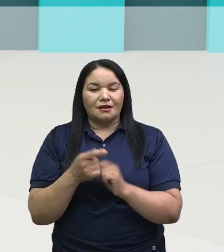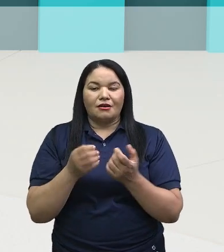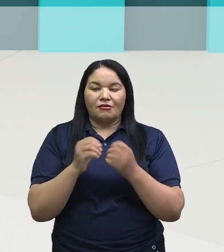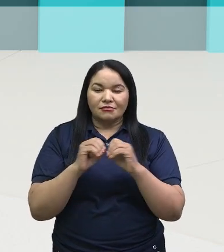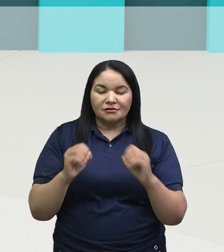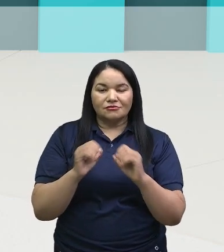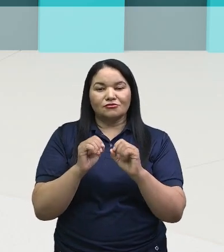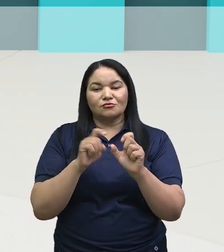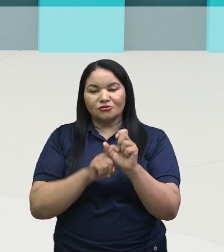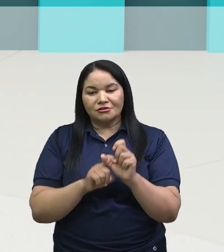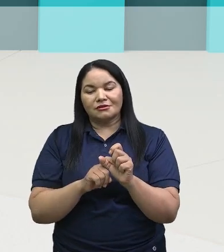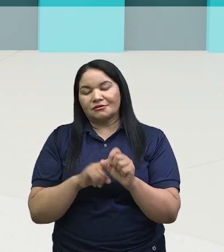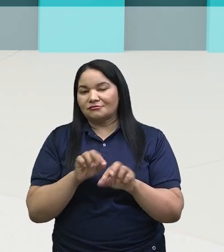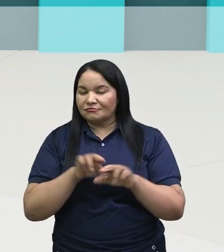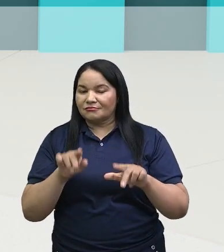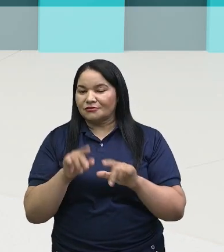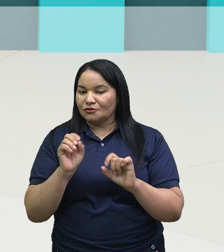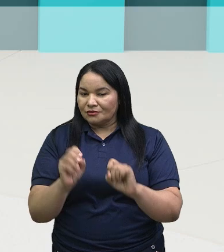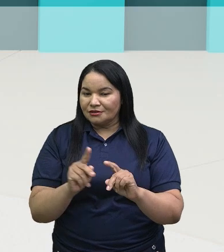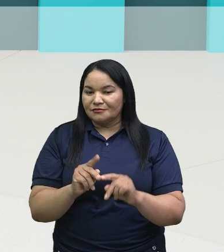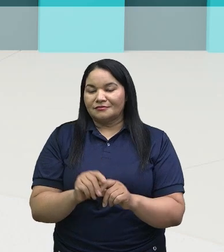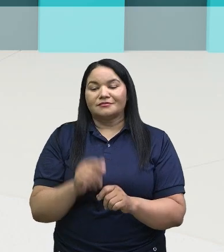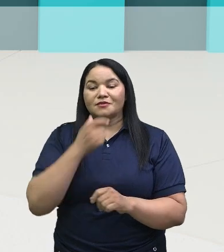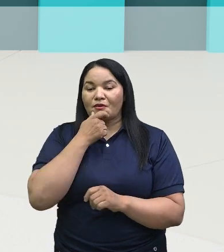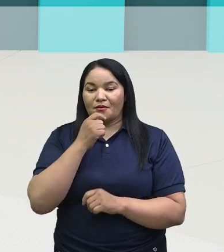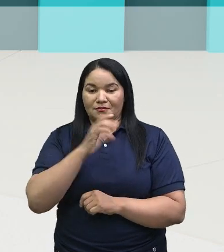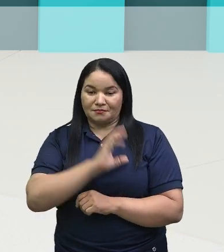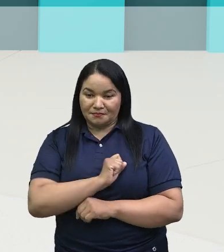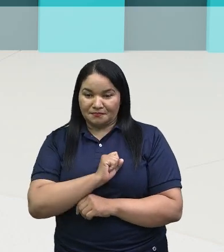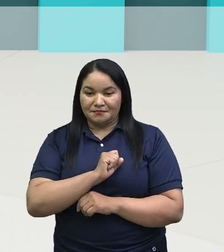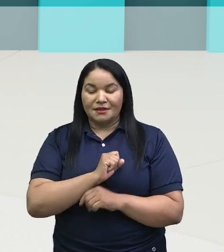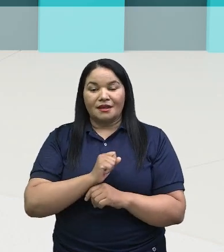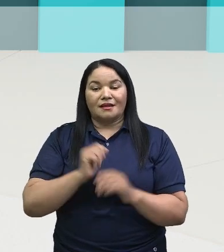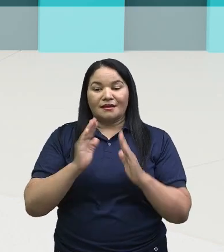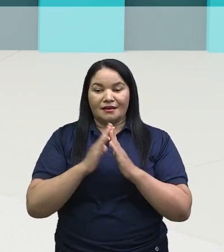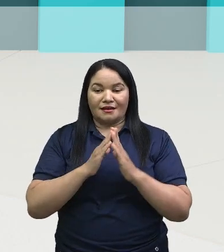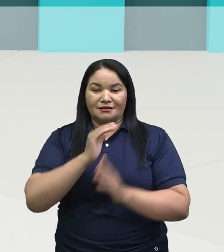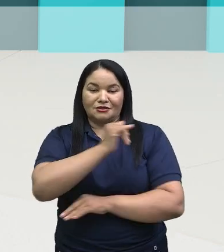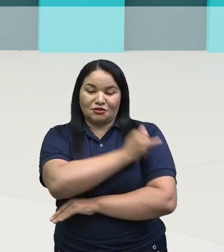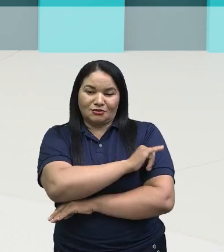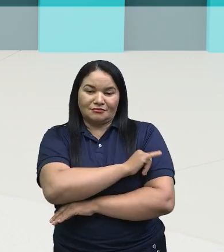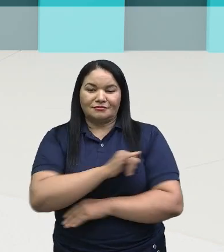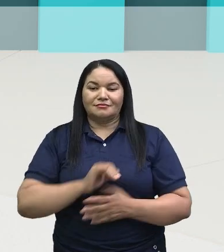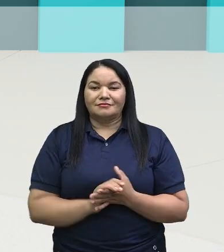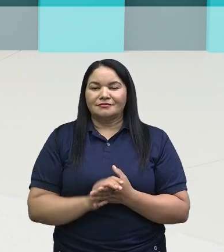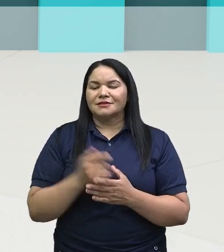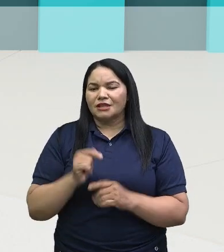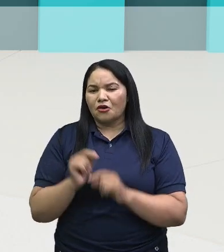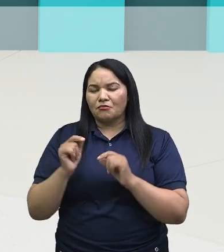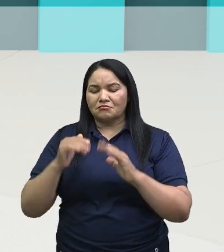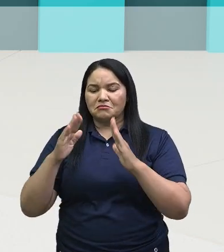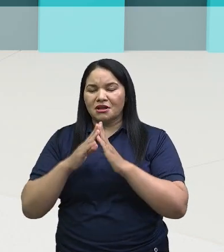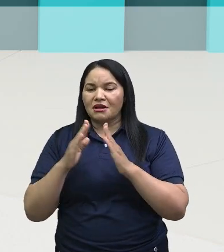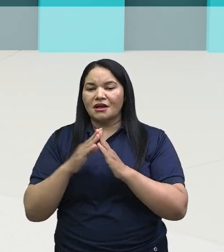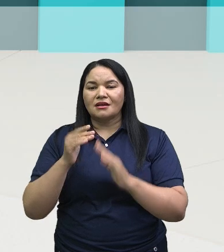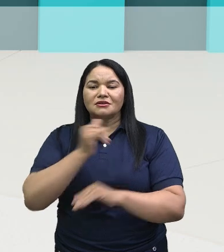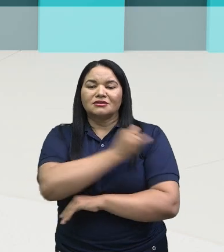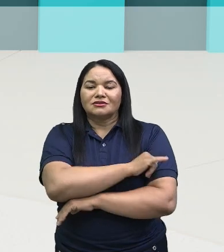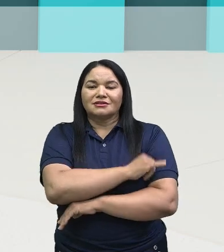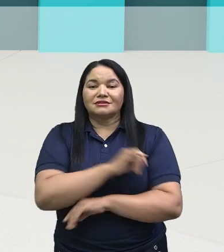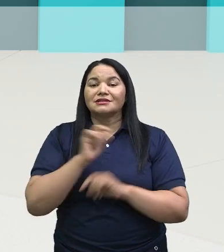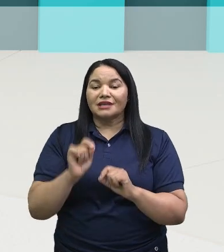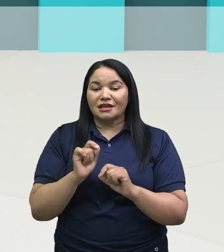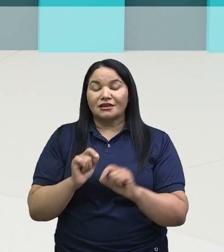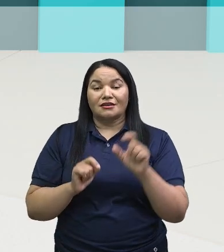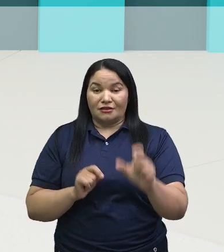subordinada e tudo mais, tá bom? O menino que amei mora no Rio de Janeiro. Então, se a gente pensar, quem é que mora no Rio de Janeiro? O